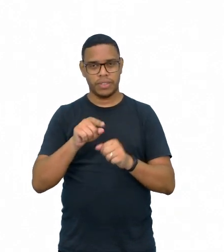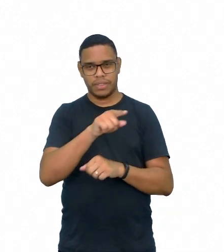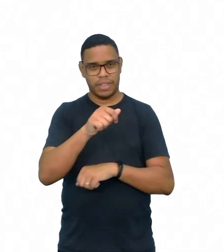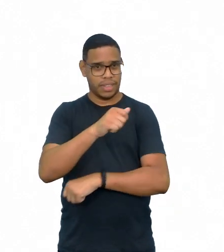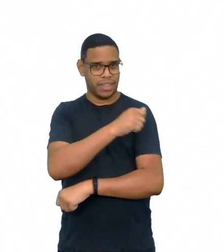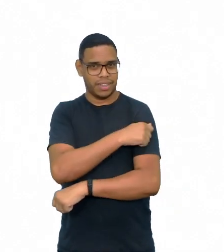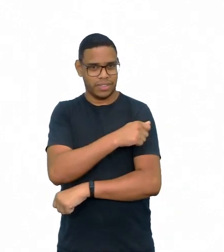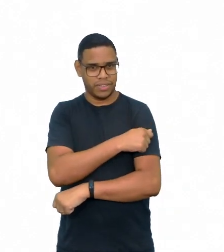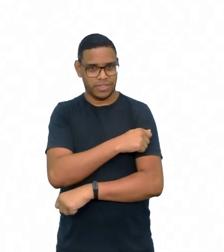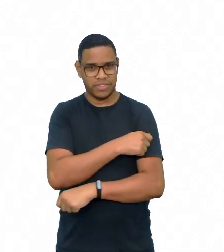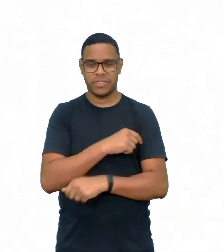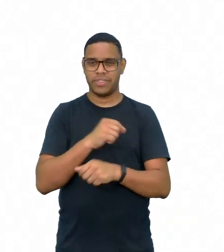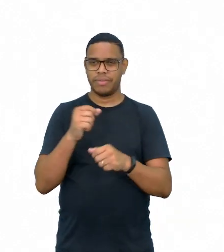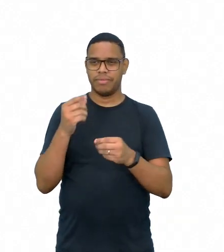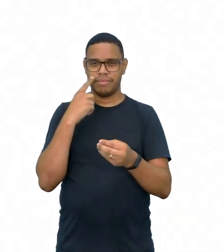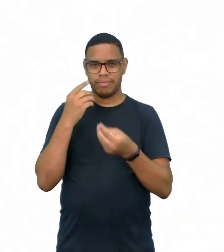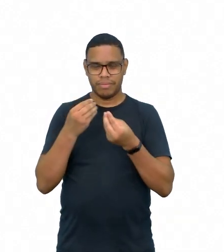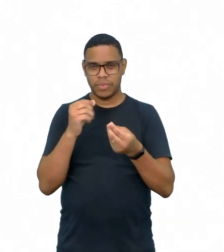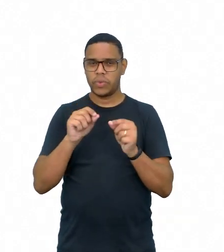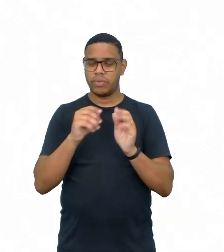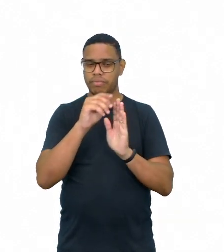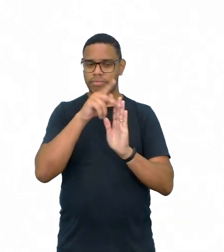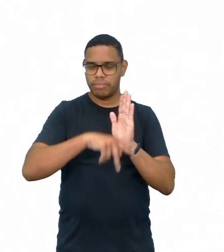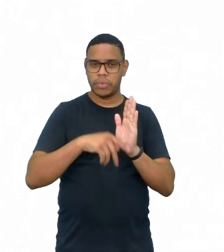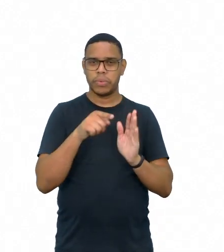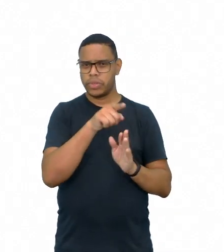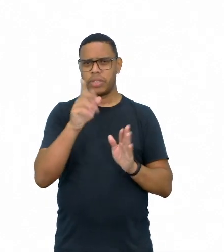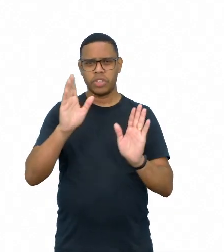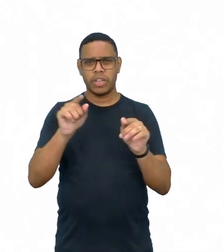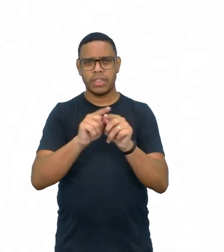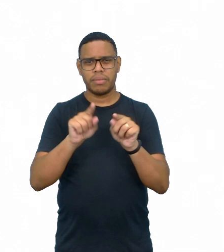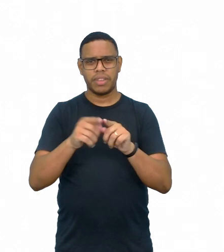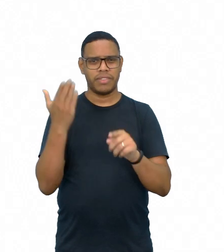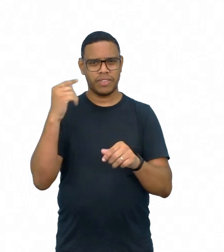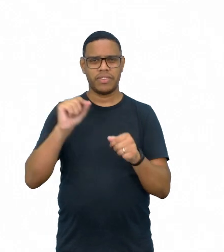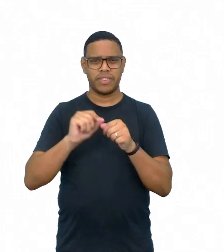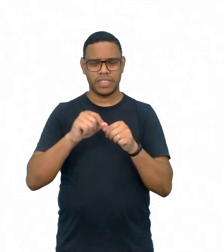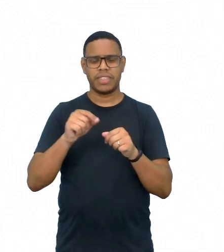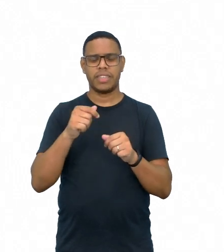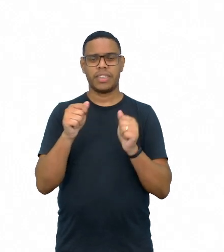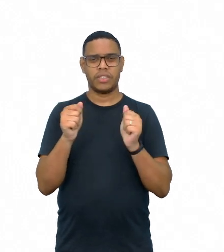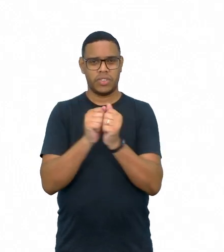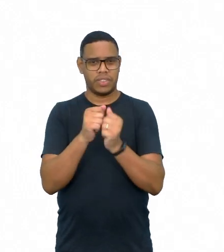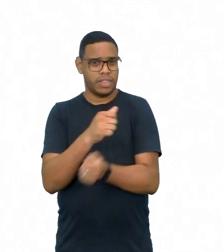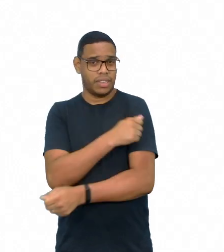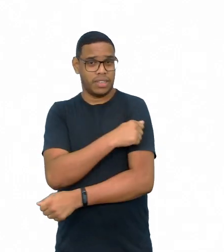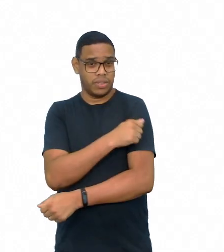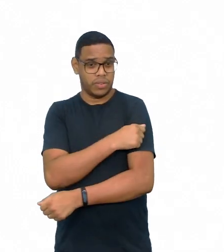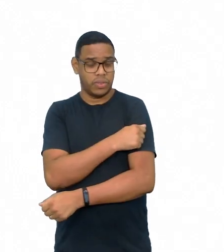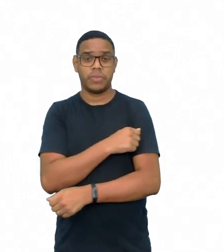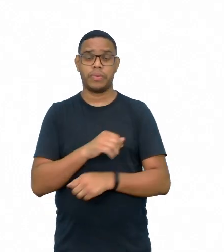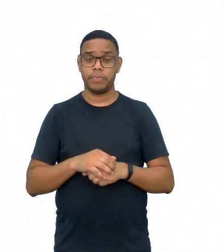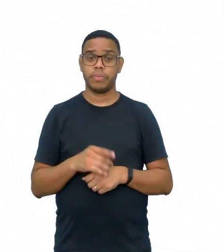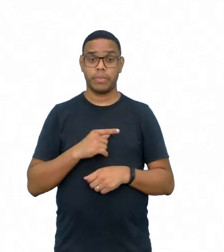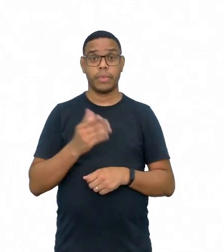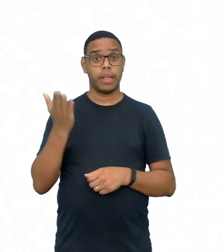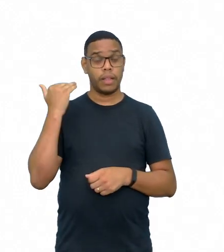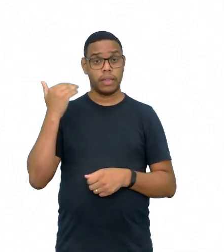nós fizemos a construção do Teodolito, muitos de vocês já fizeram isso com os vossos estudantes, e tem umas